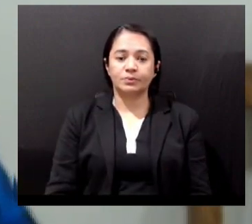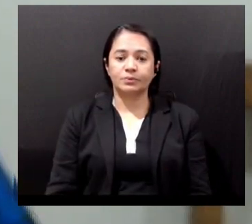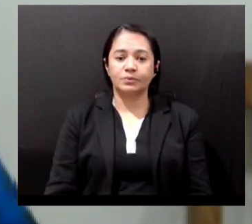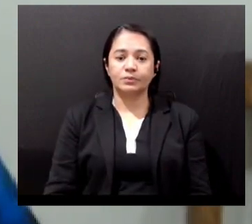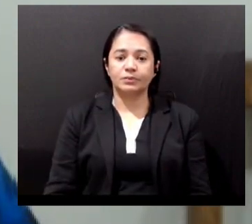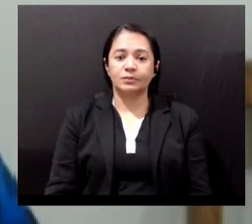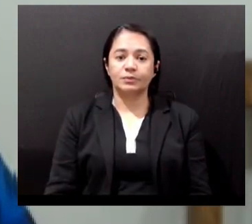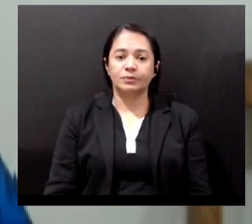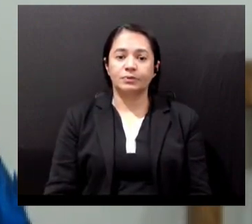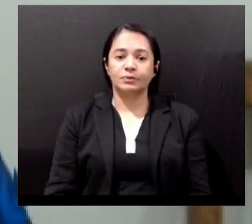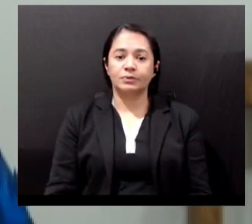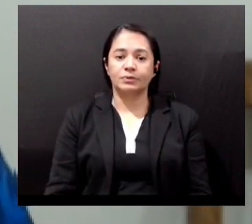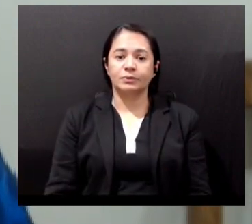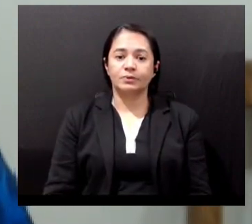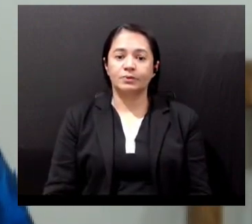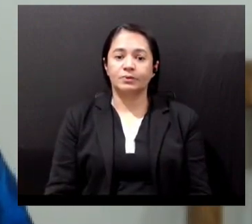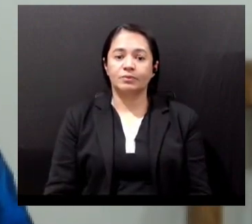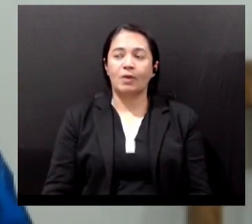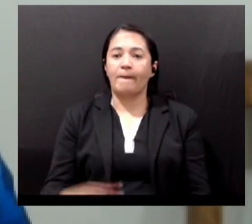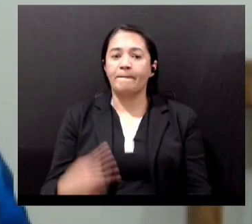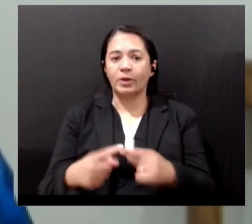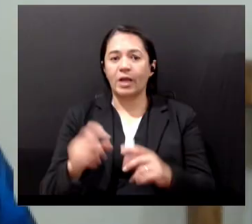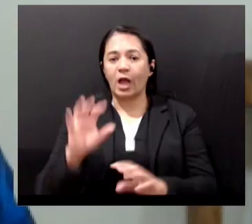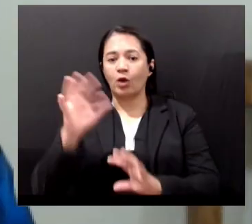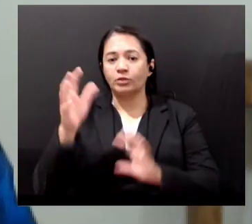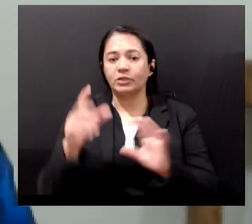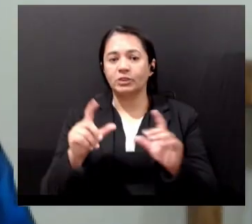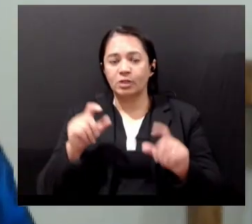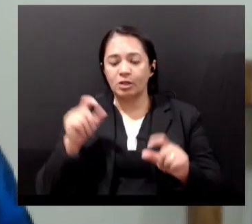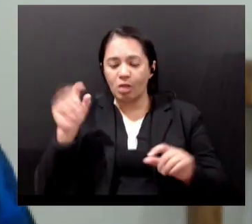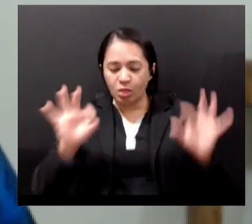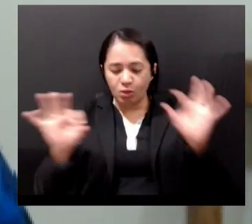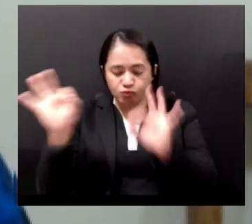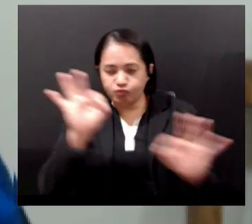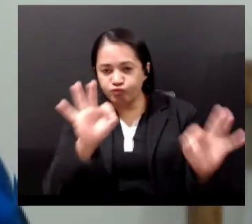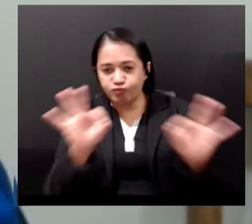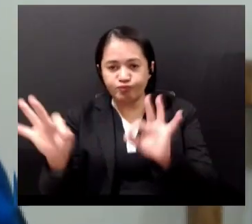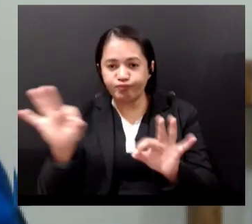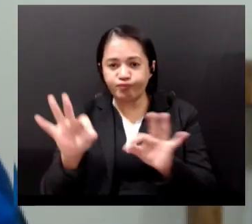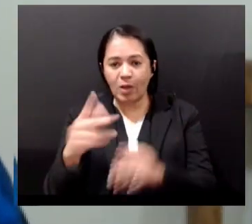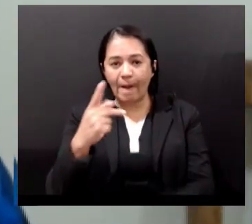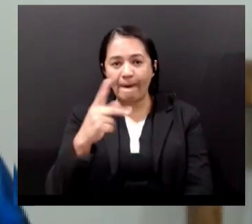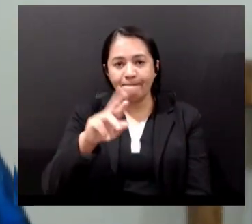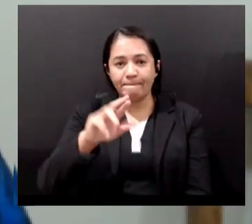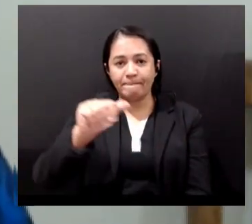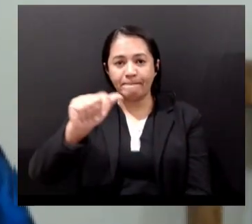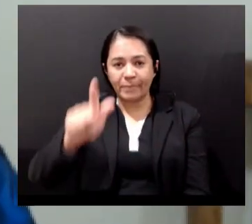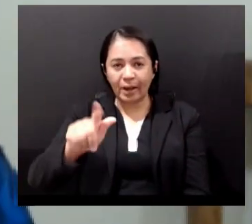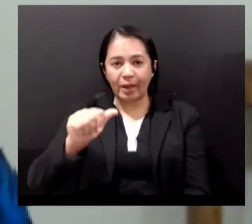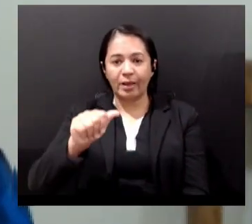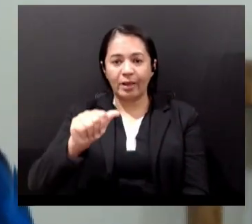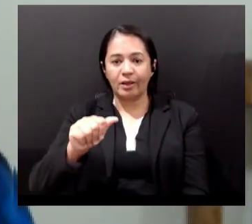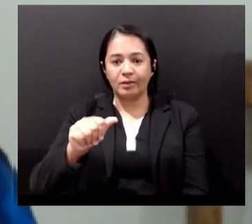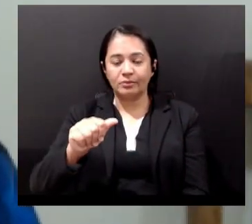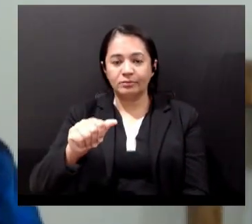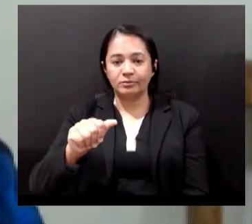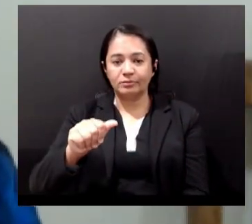quando eu tenho as pragas, para que as pragas possam proliferar e